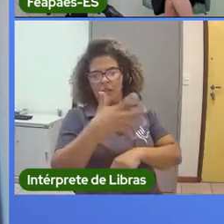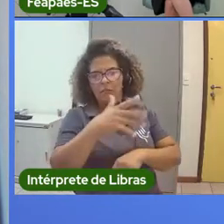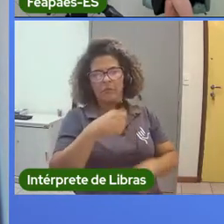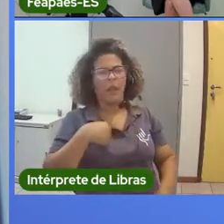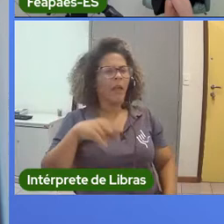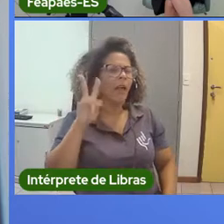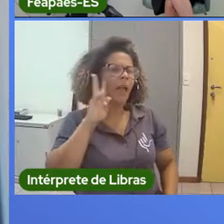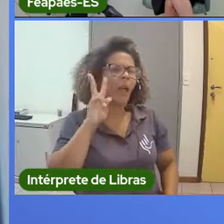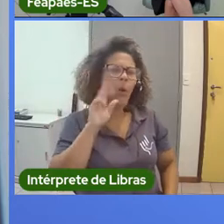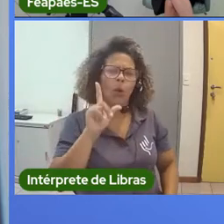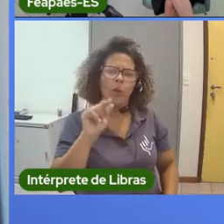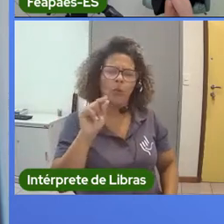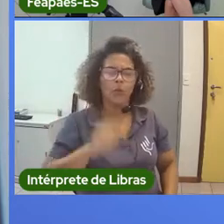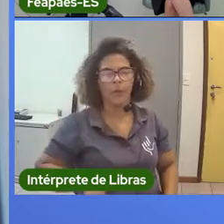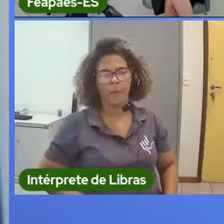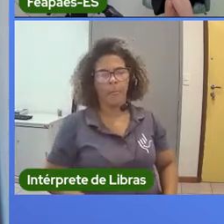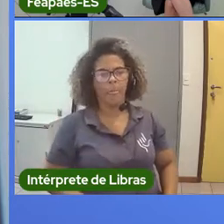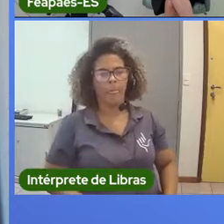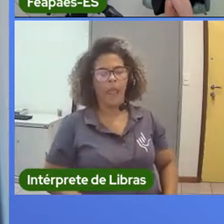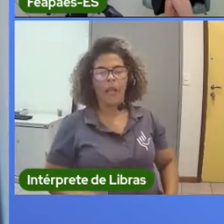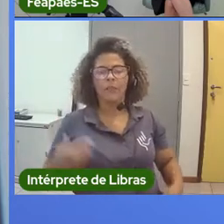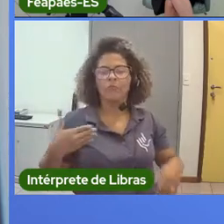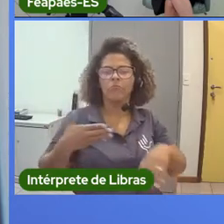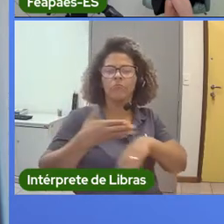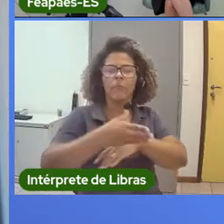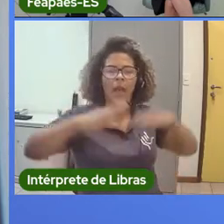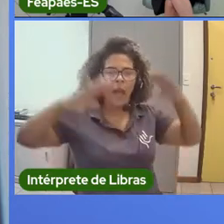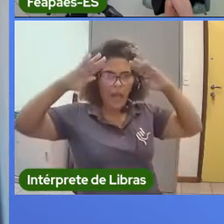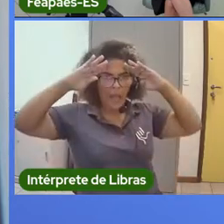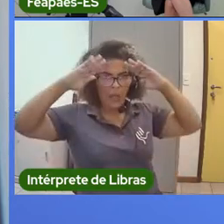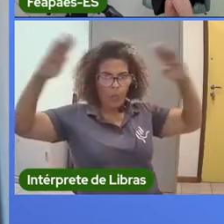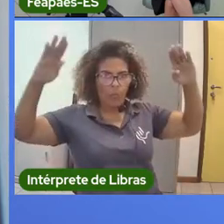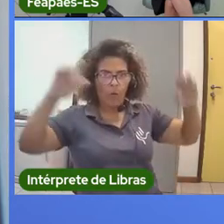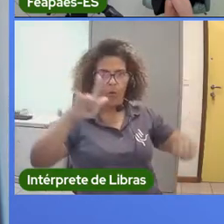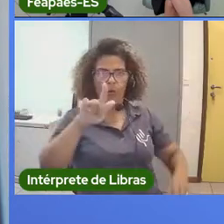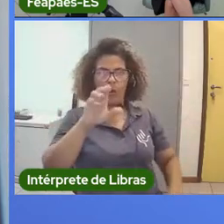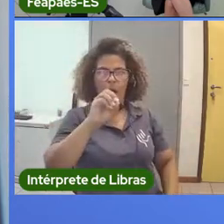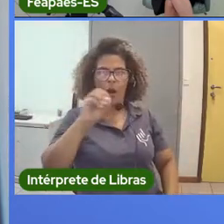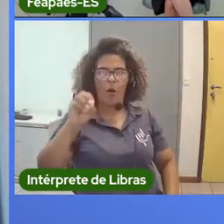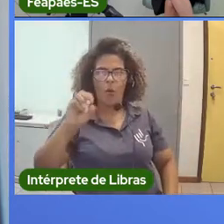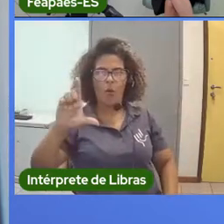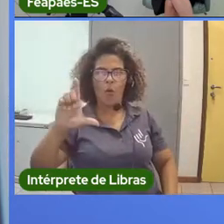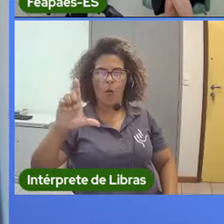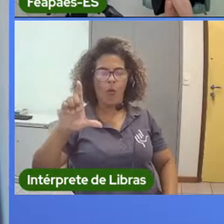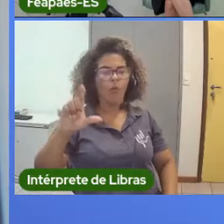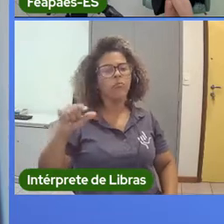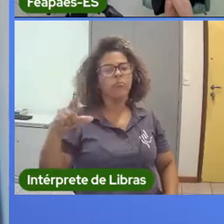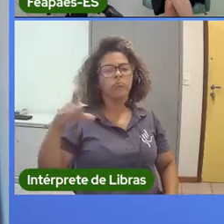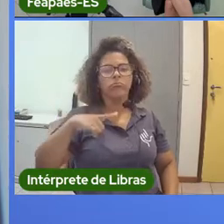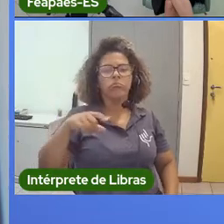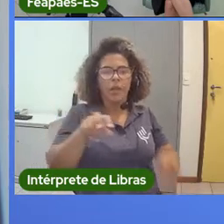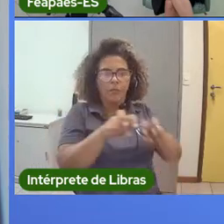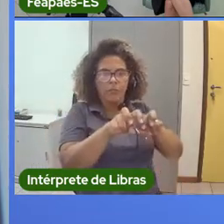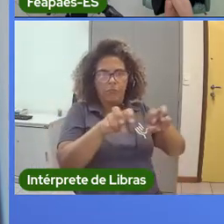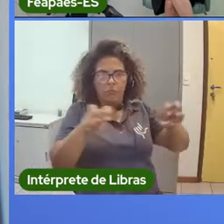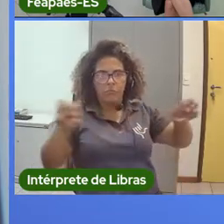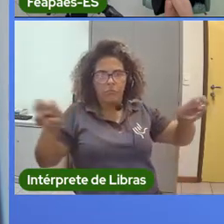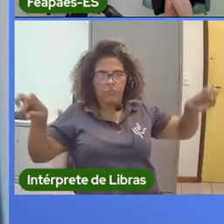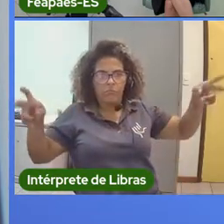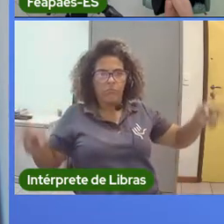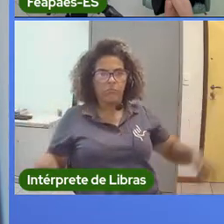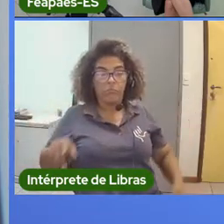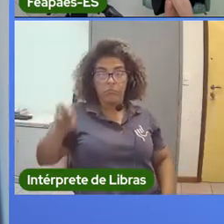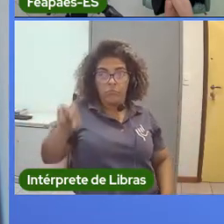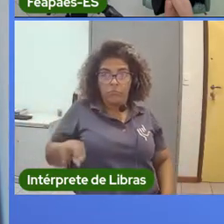de a gente chegar no aeroporto, na empresa Gol, e ali ter, logo ali nos guichês de atendimento,